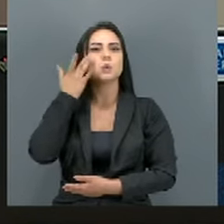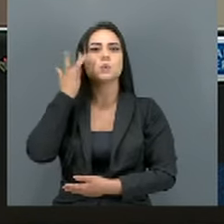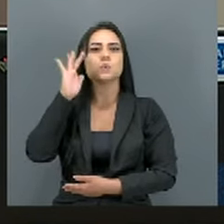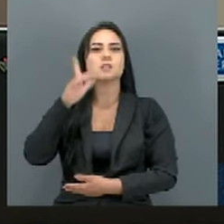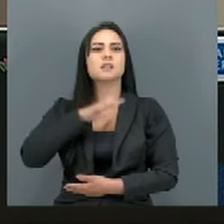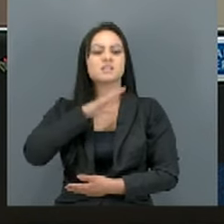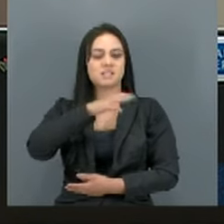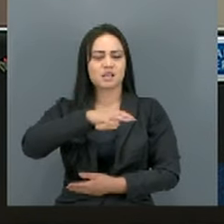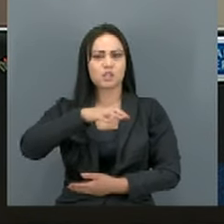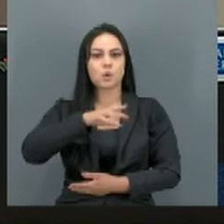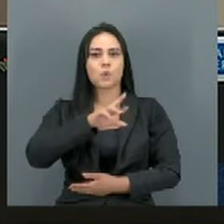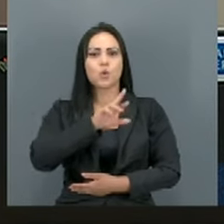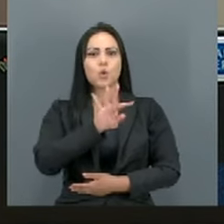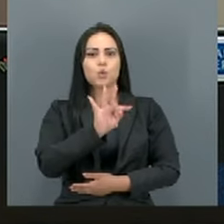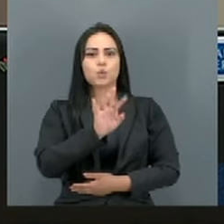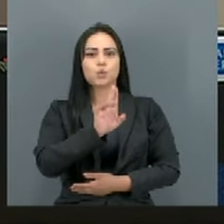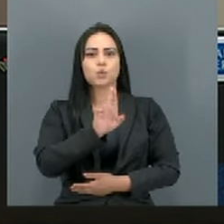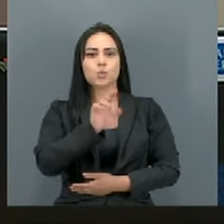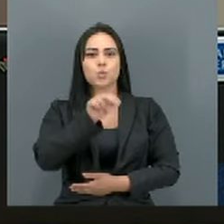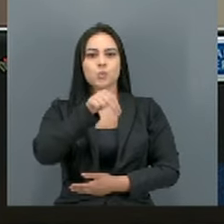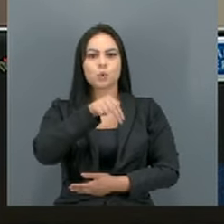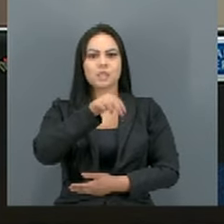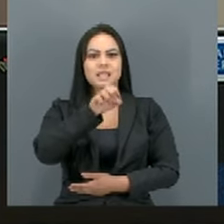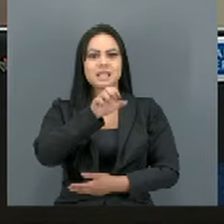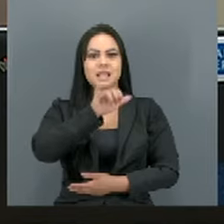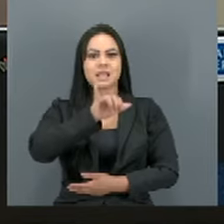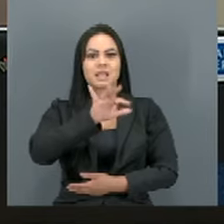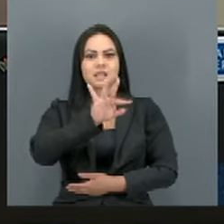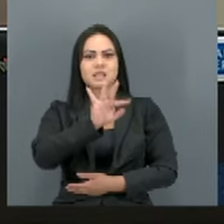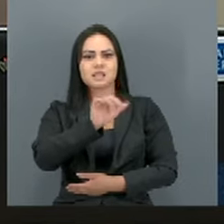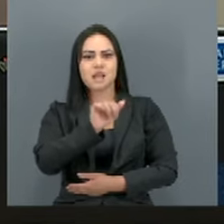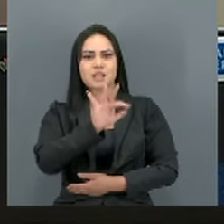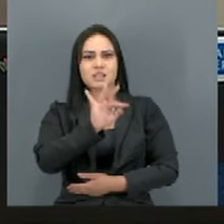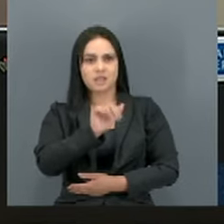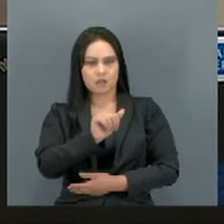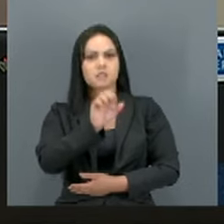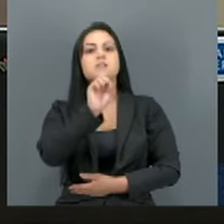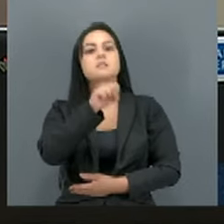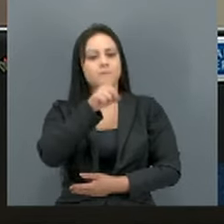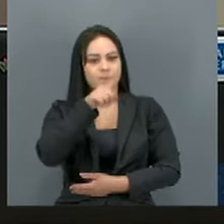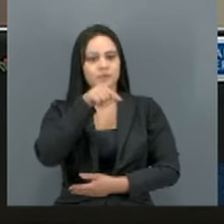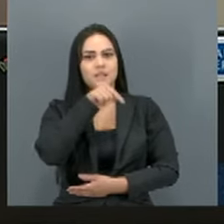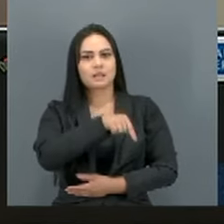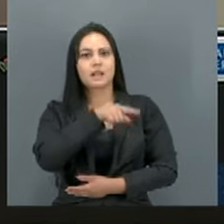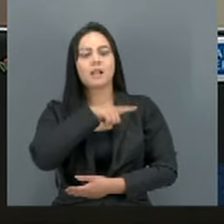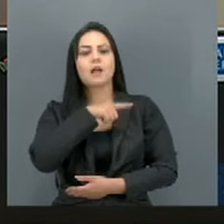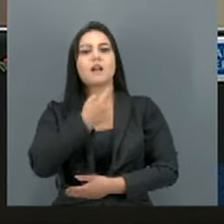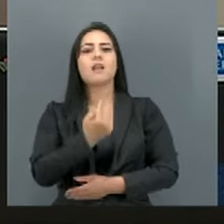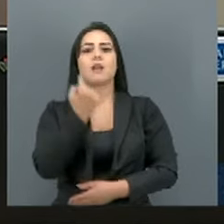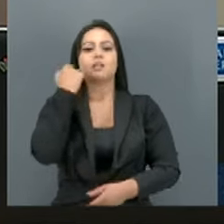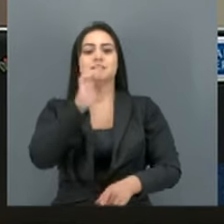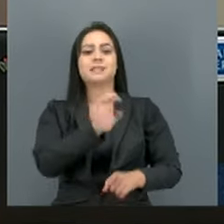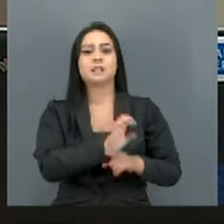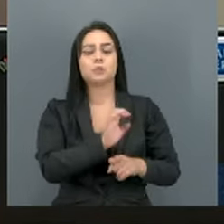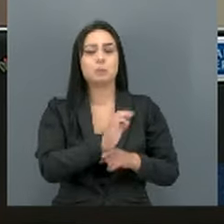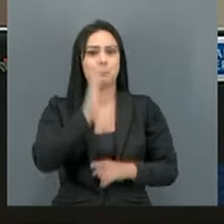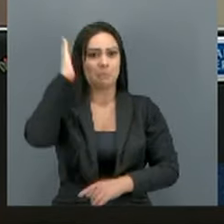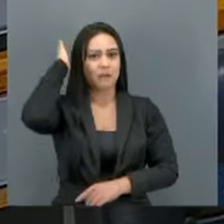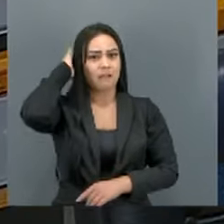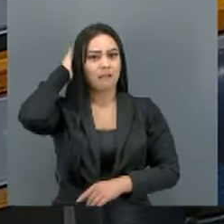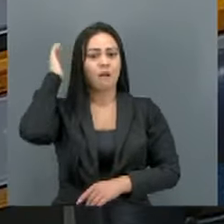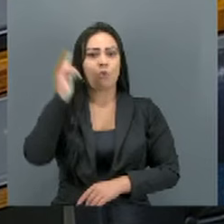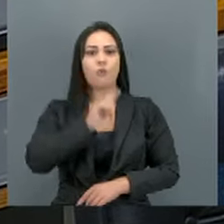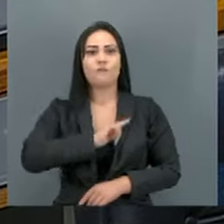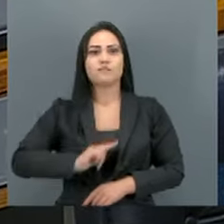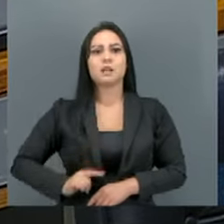Ituna e Itatá. Acho que é de lá, sim. Acho que é. Acho que é de lá, Ituna e Itatá. Sempre lembrando que Ituna e Itatá eram a gleba lá do estado do Pará, que a então